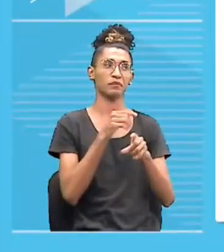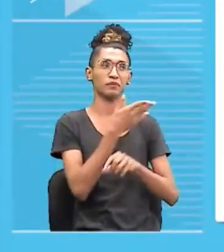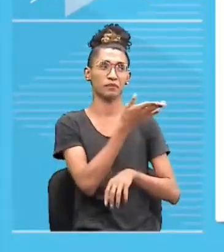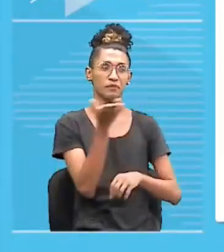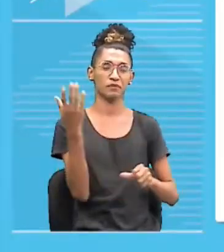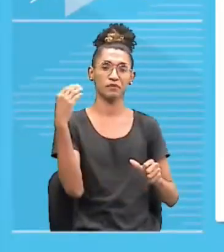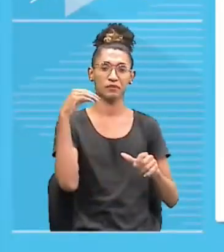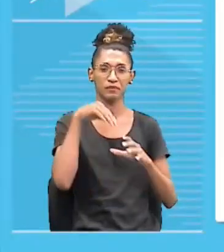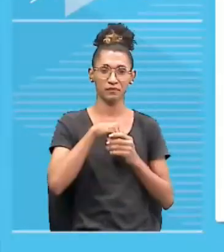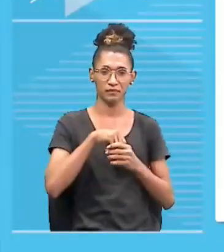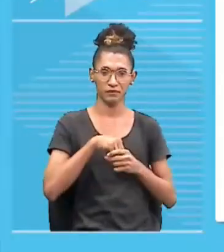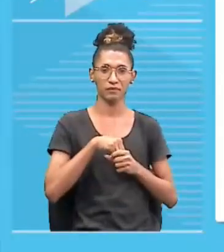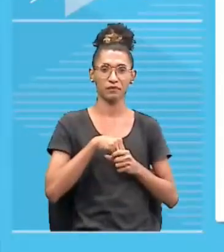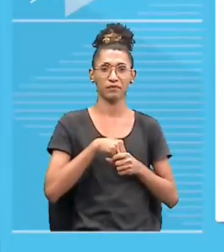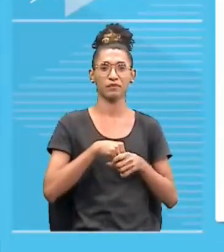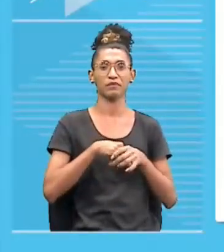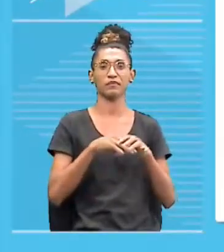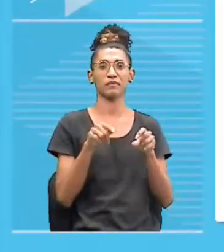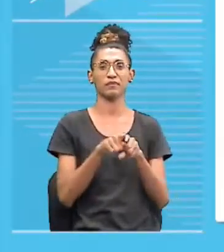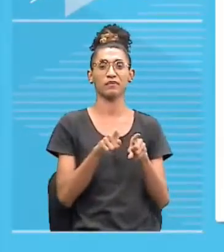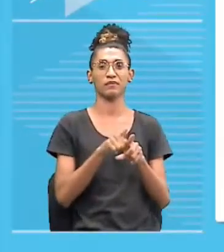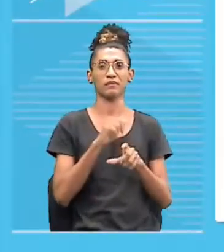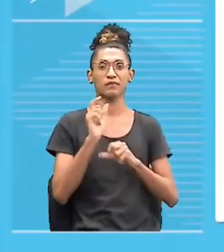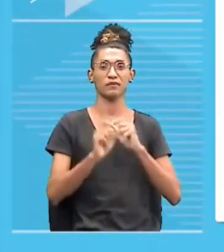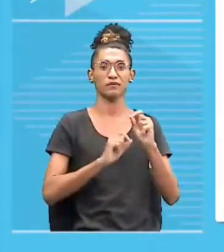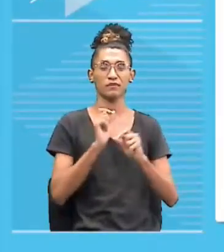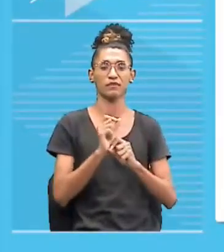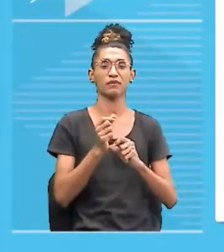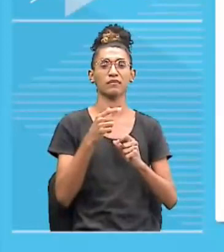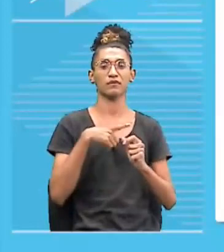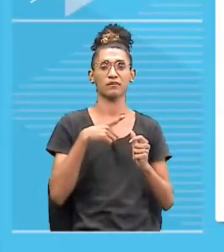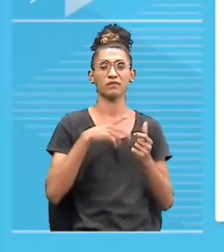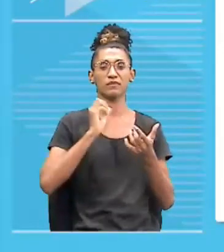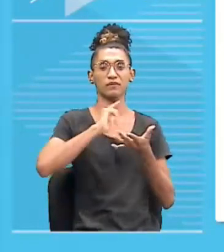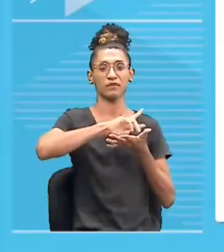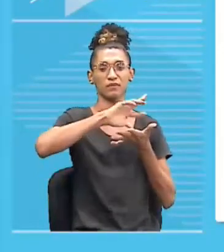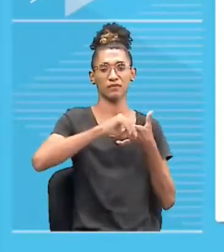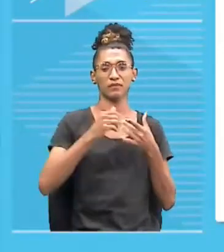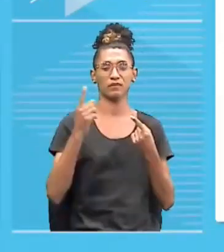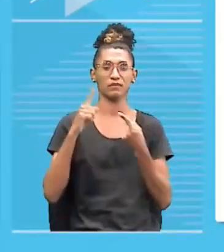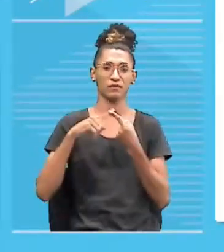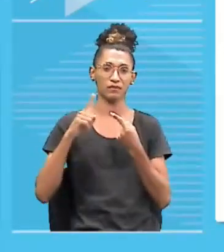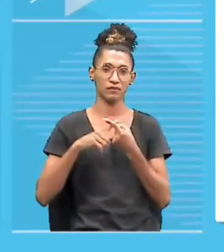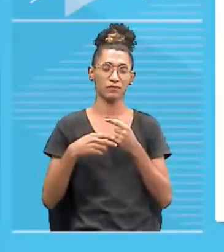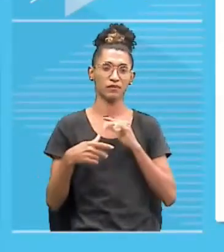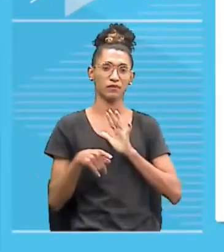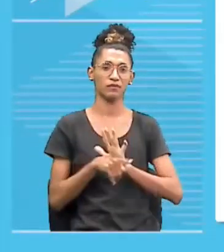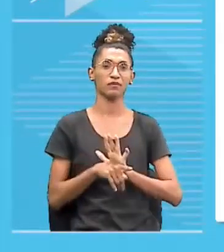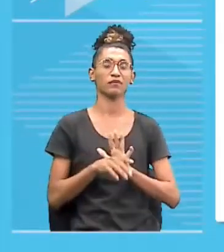que trabalham aí operando essas grandes máquinas, tá